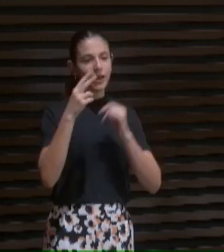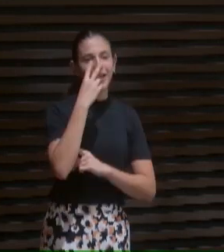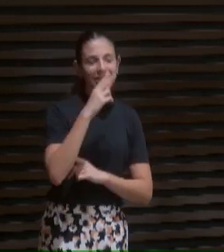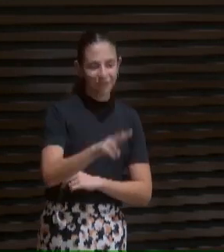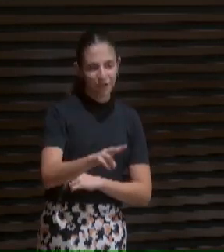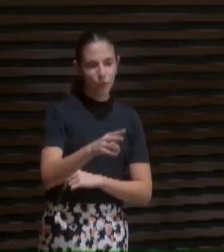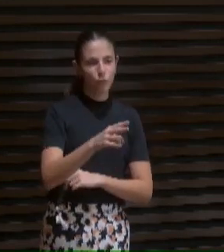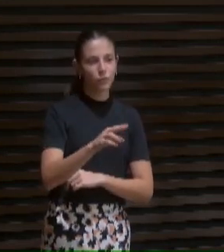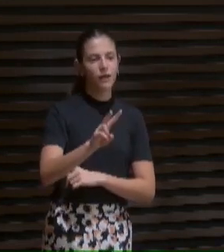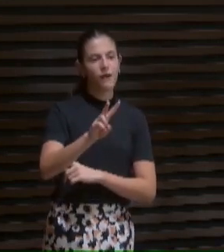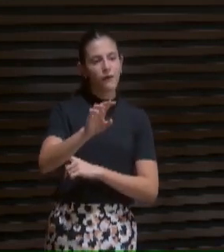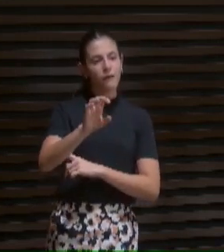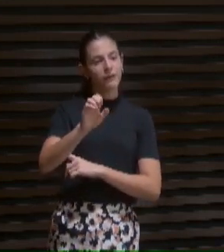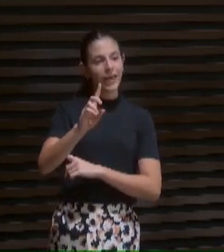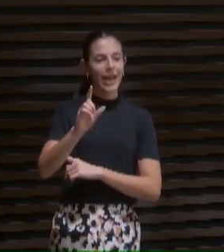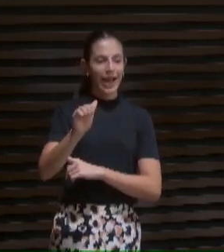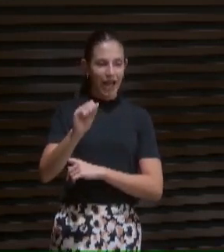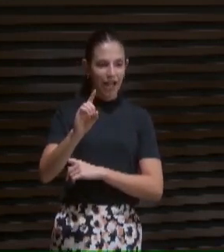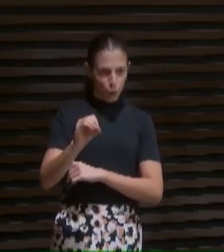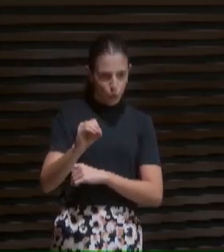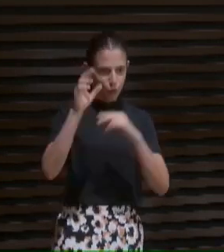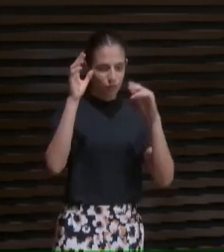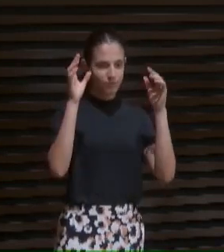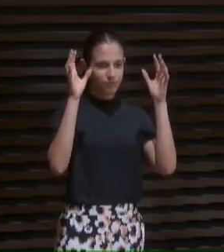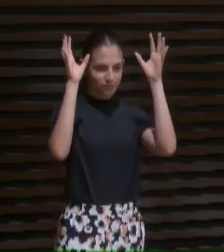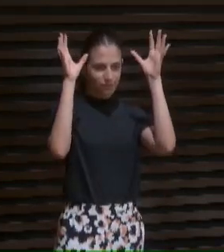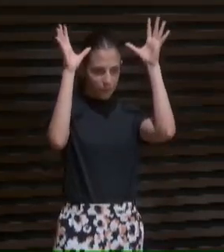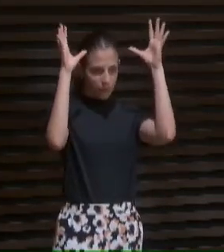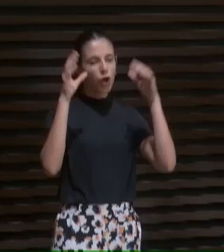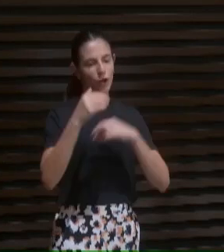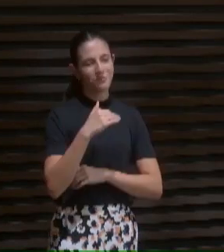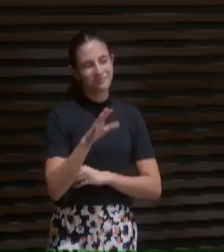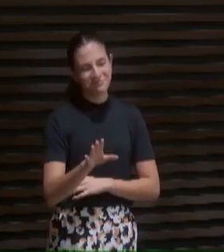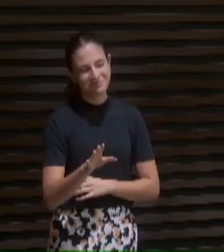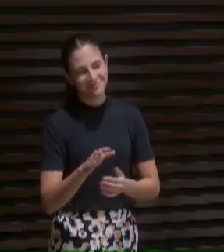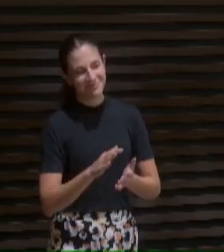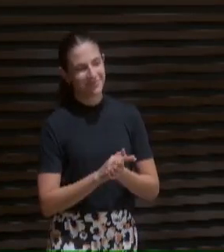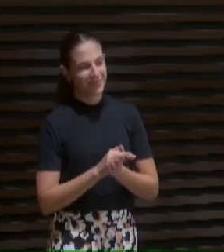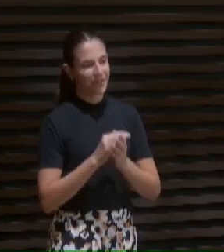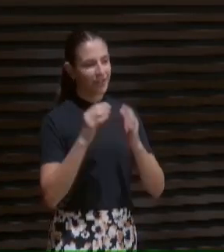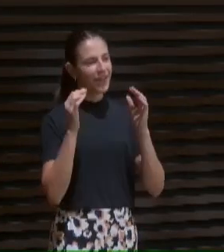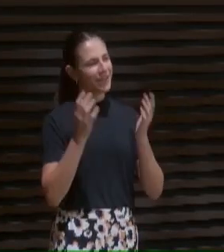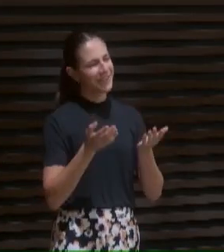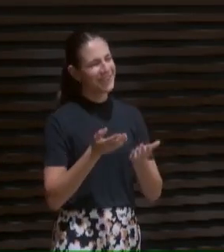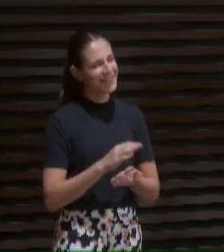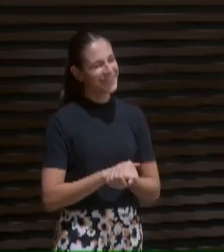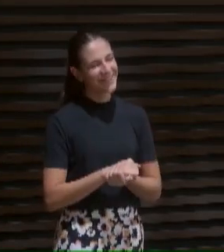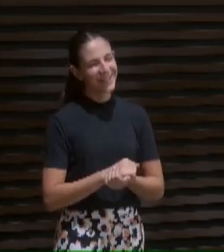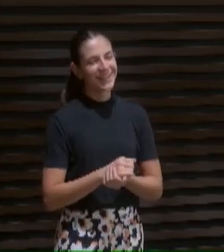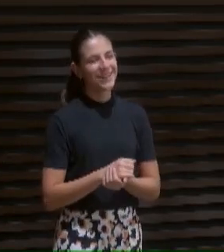é veadinho. Novo, aquele que está cheio de manchinhas ainda, que não... E ele